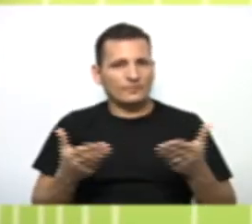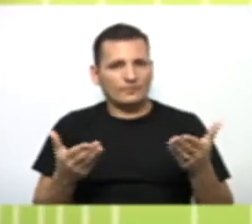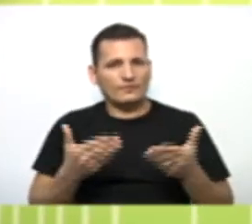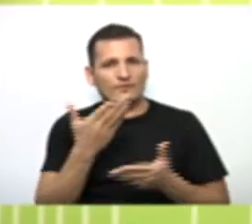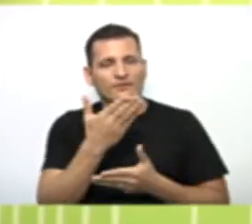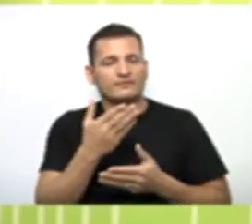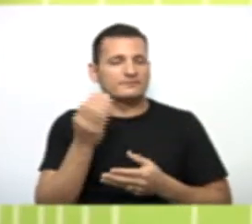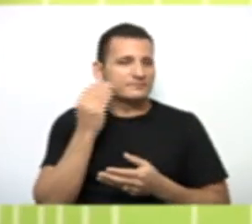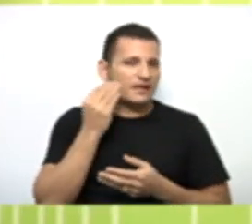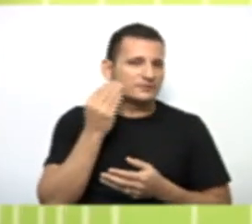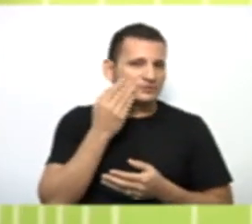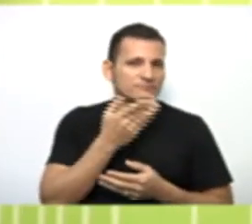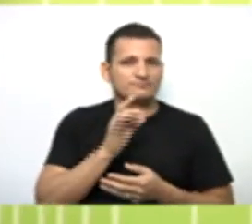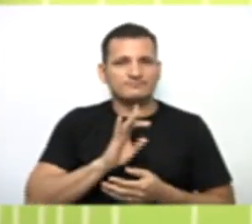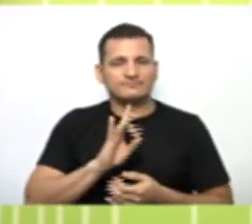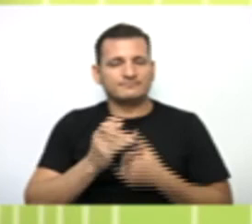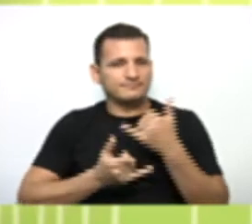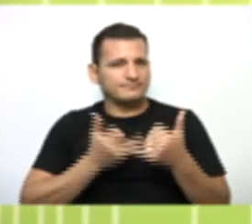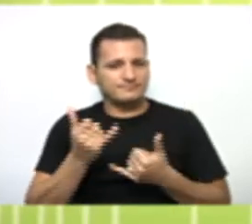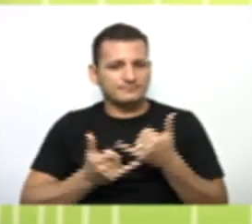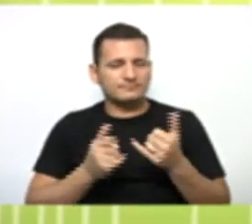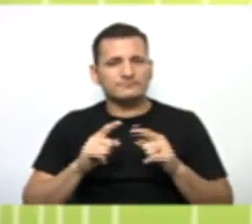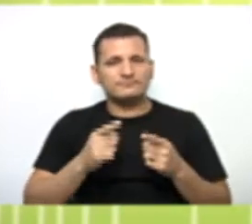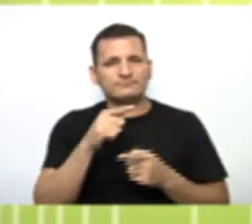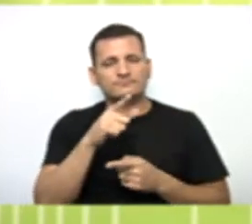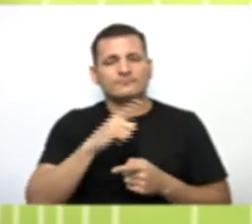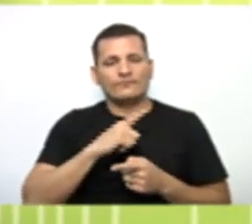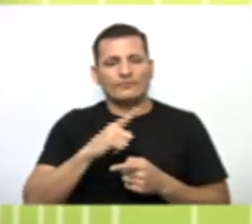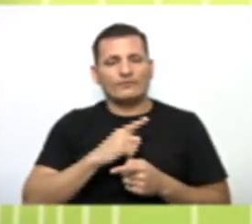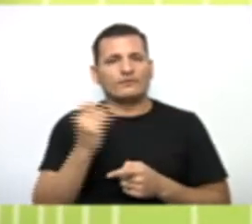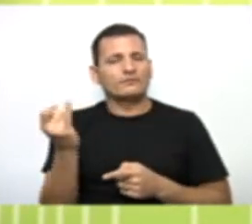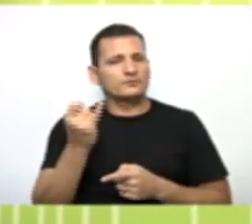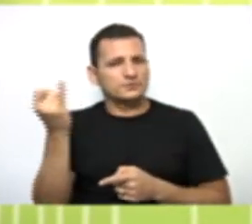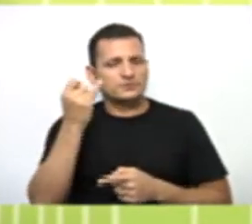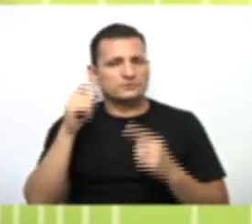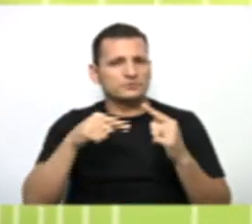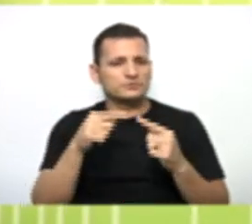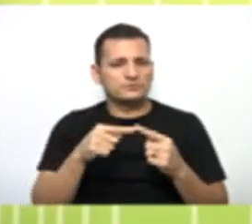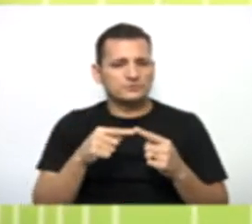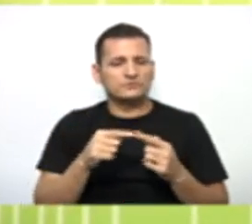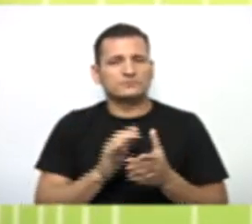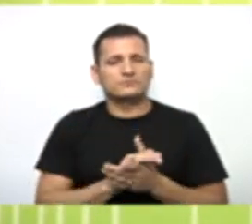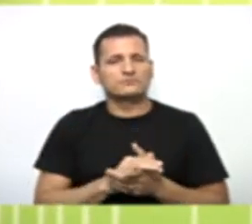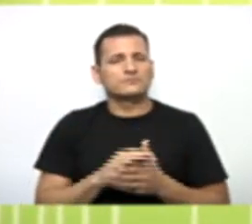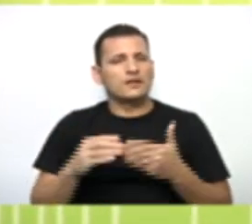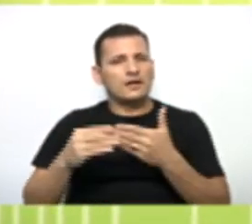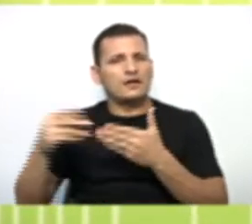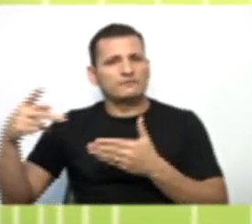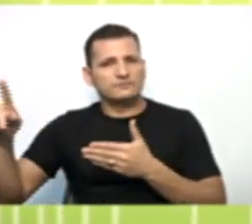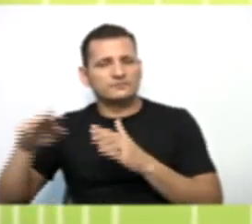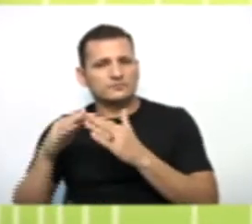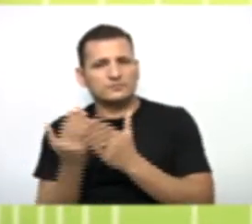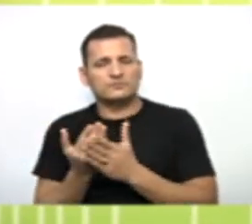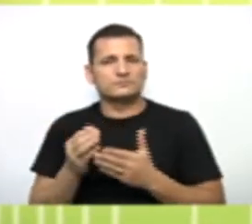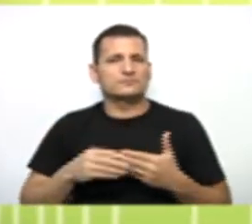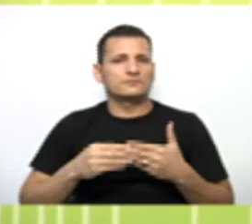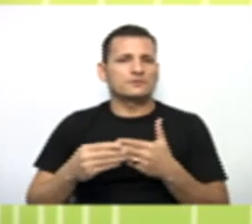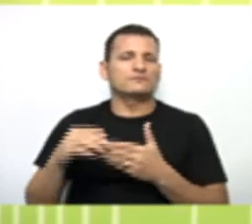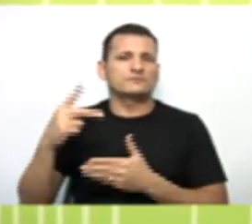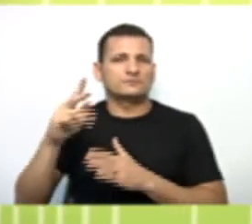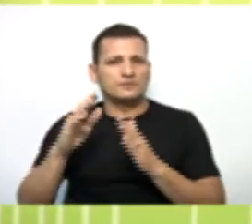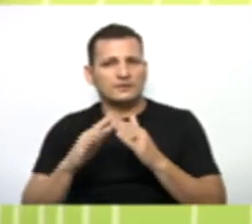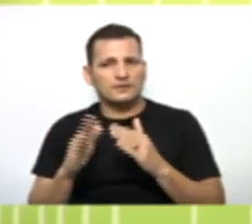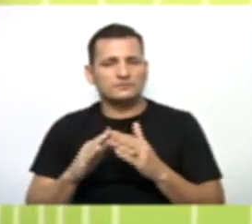teste, que foi, claro, uma brincadeira, mas que tem um fundo muito importante. Leva lá para a sua escola, leva para a sua casa, leva para os